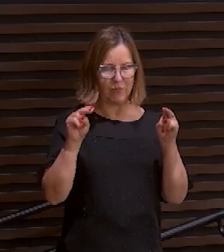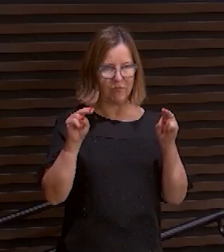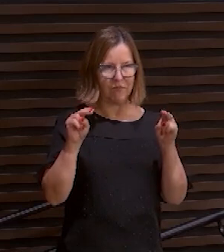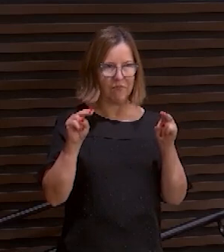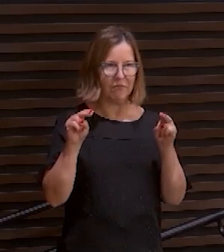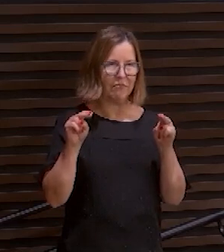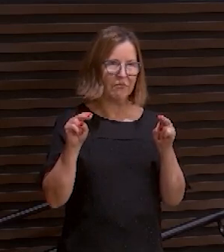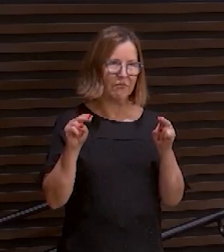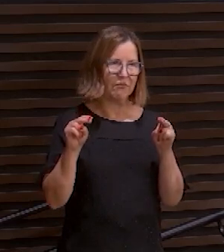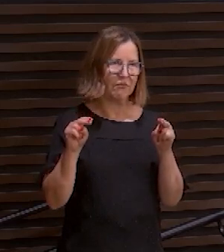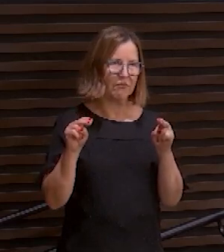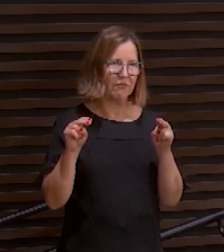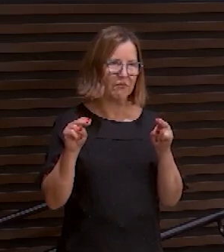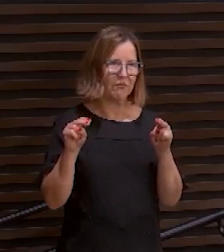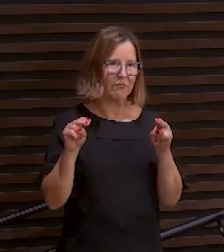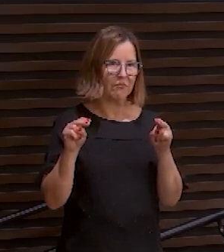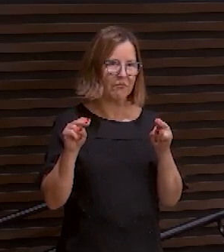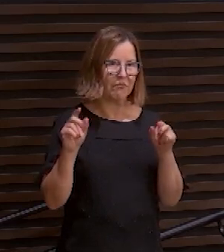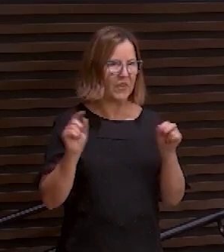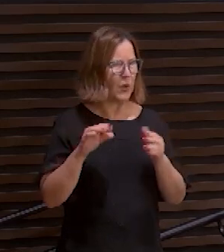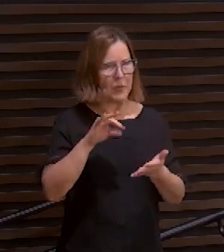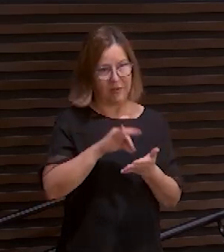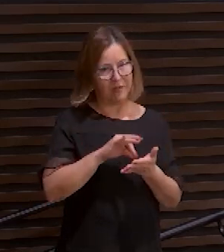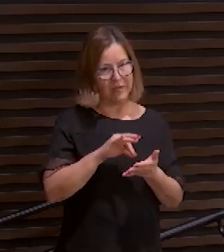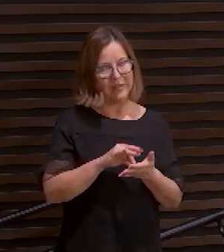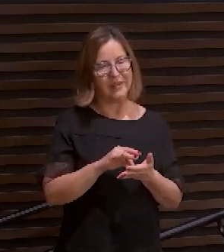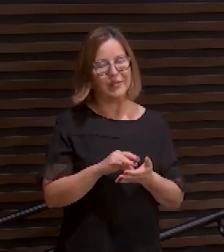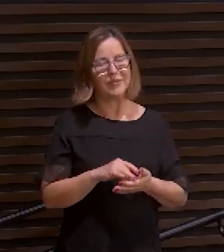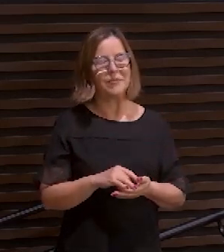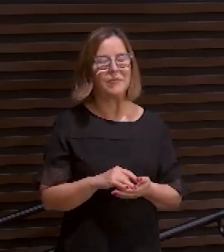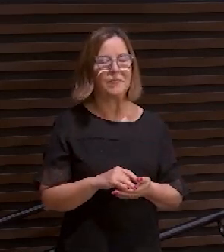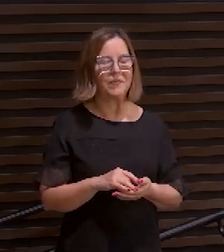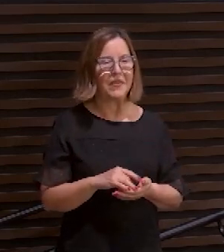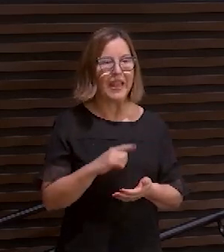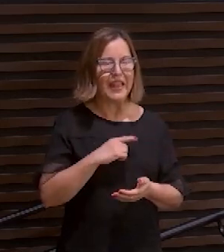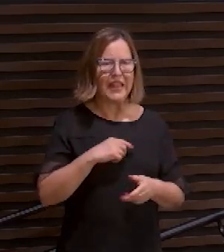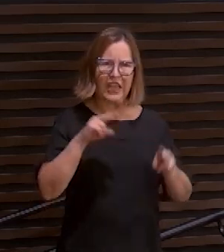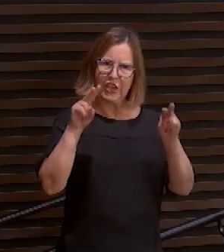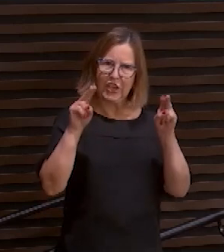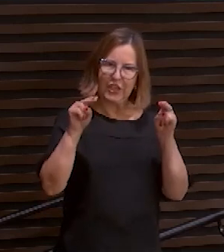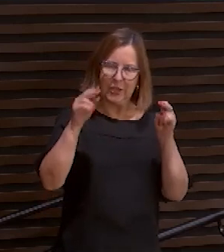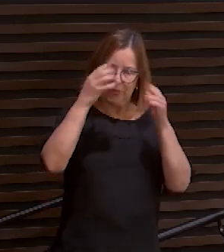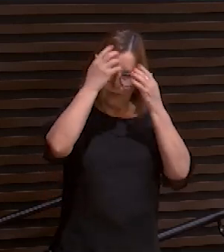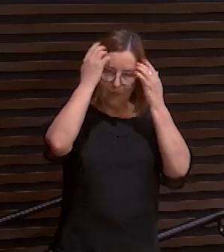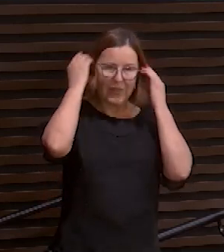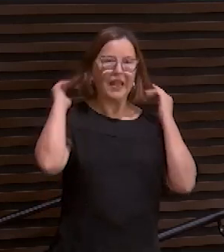são originais da Bíblia. Às vezes tem títulos aqui que não são.